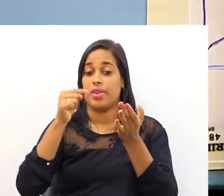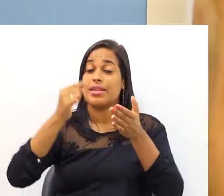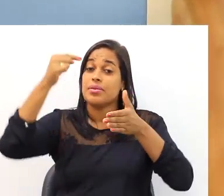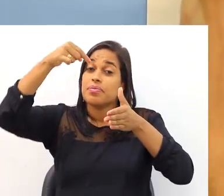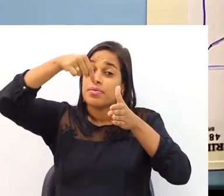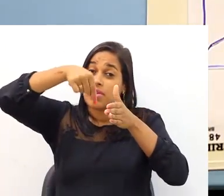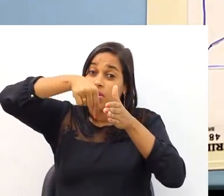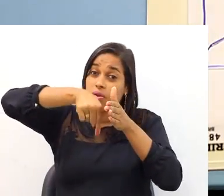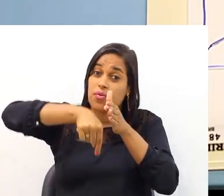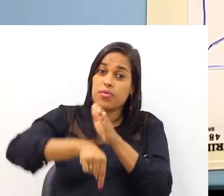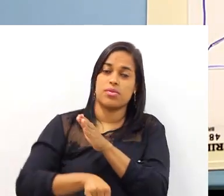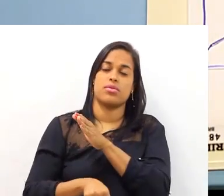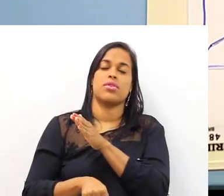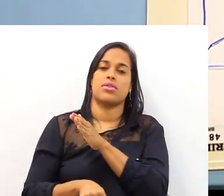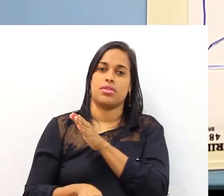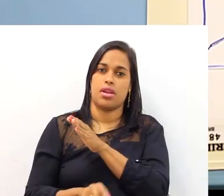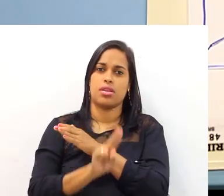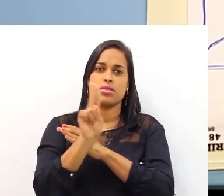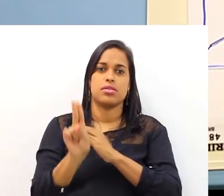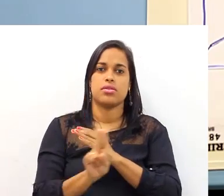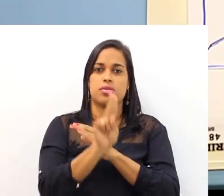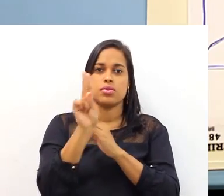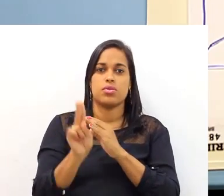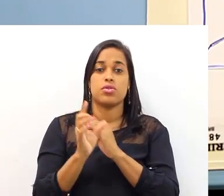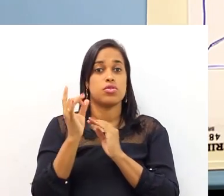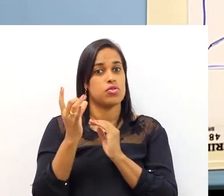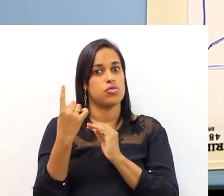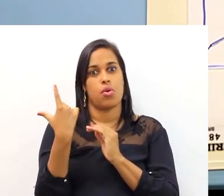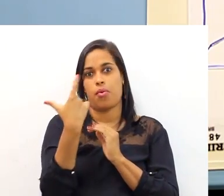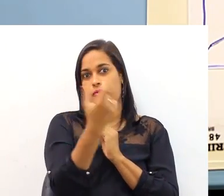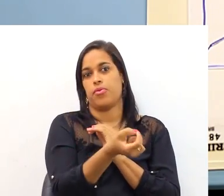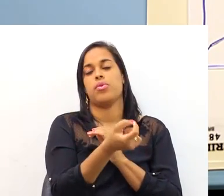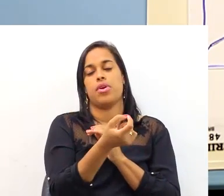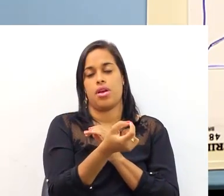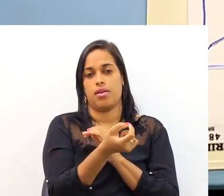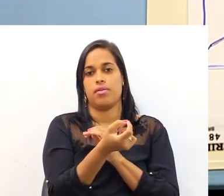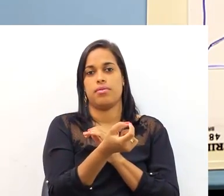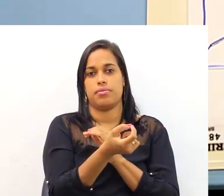dessa profundidade aqui, utilizando apenas essa fuga.